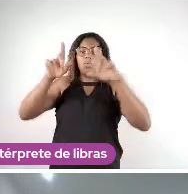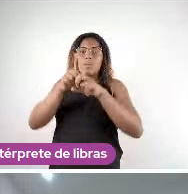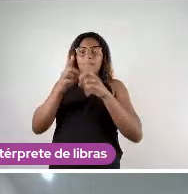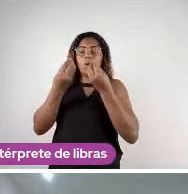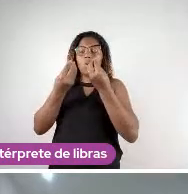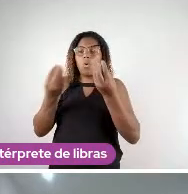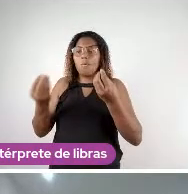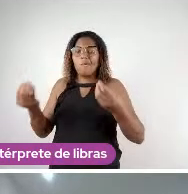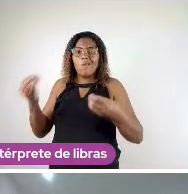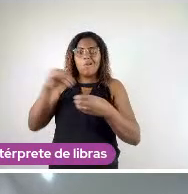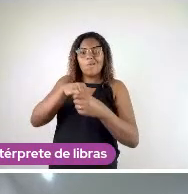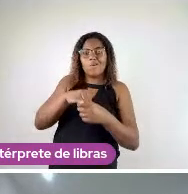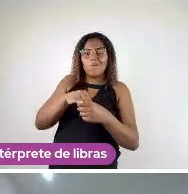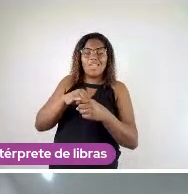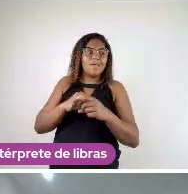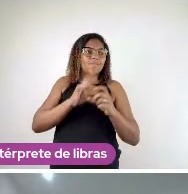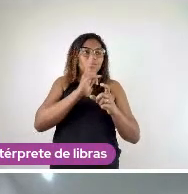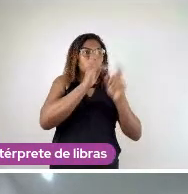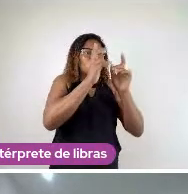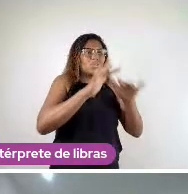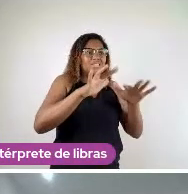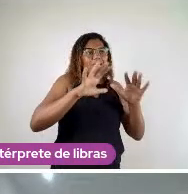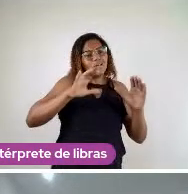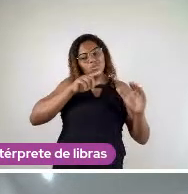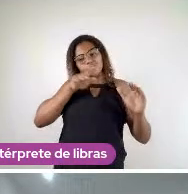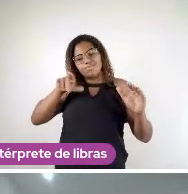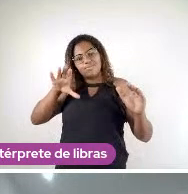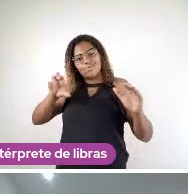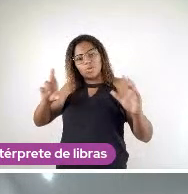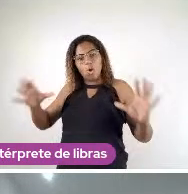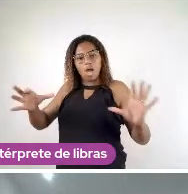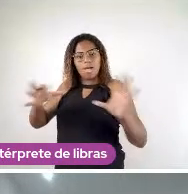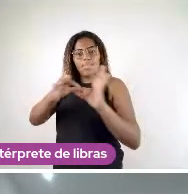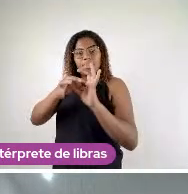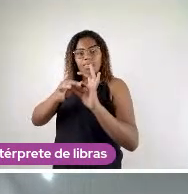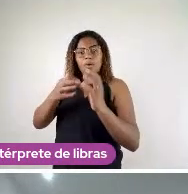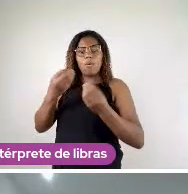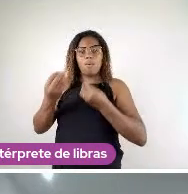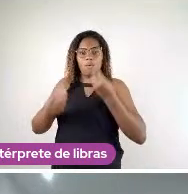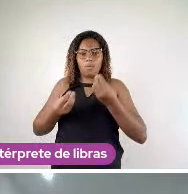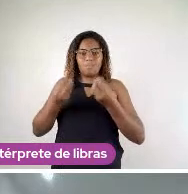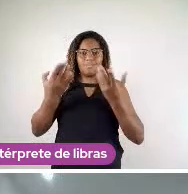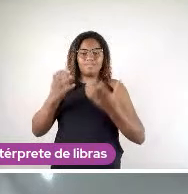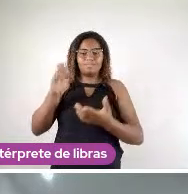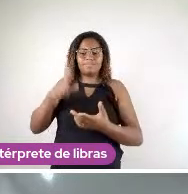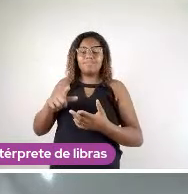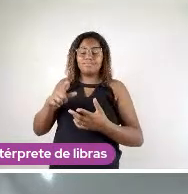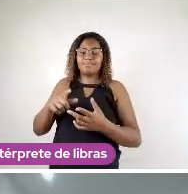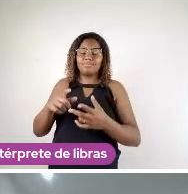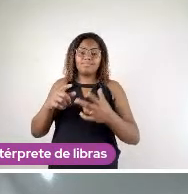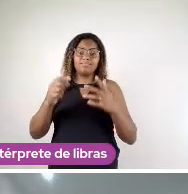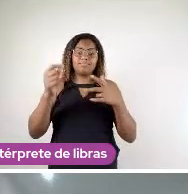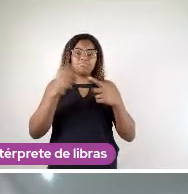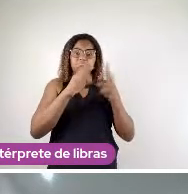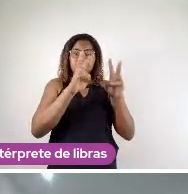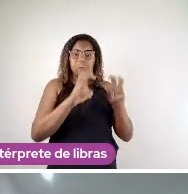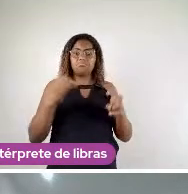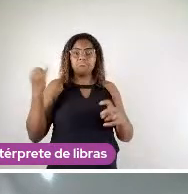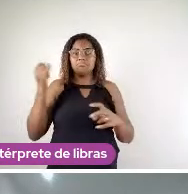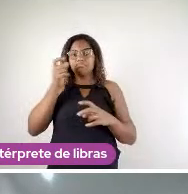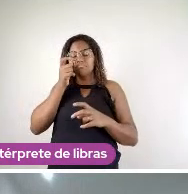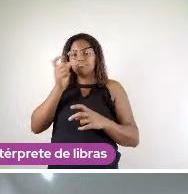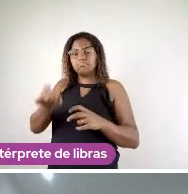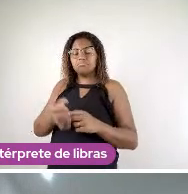questão oceânica no COR. E esse foi um webinar bastante interessante. Já no